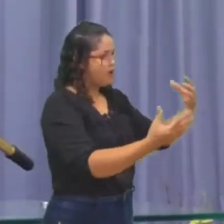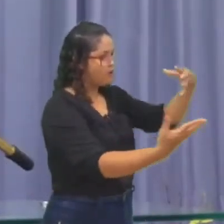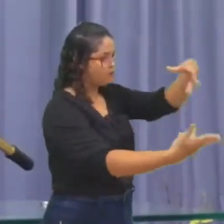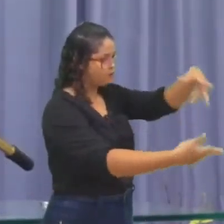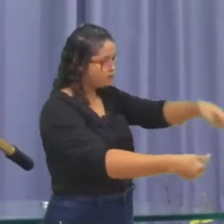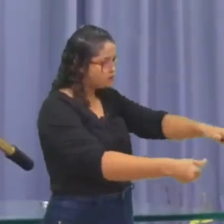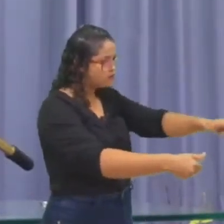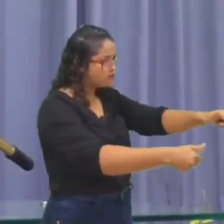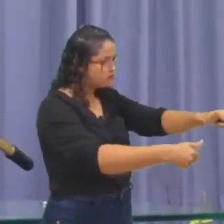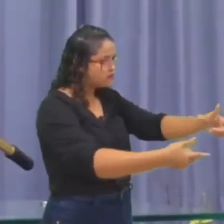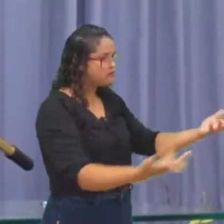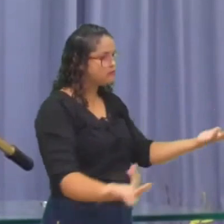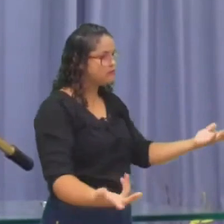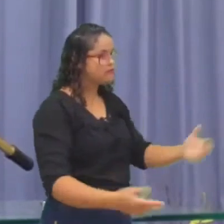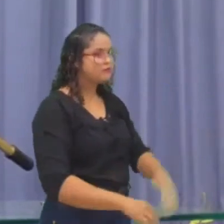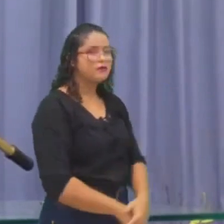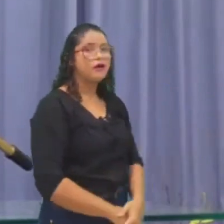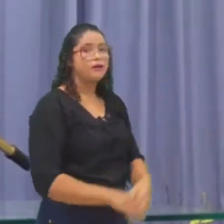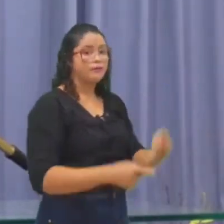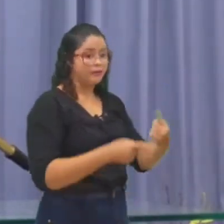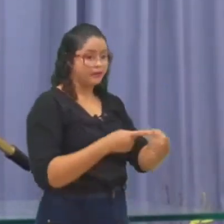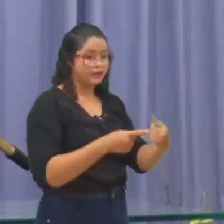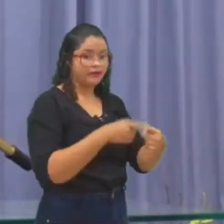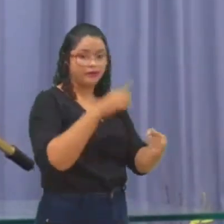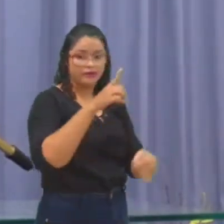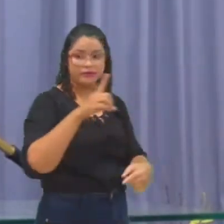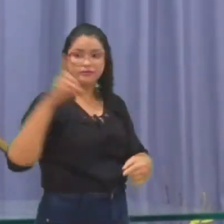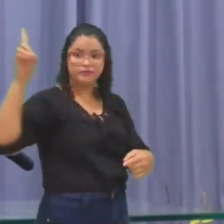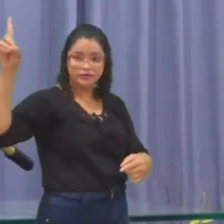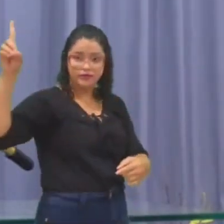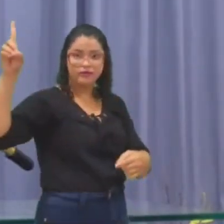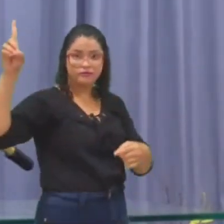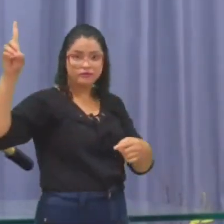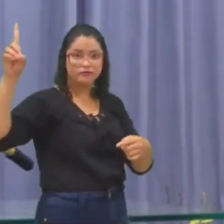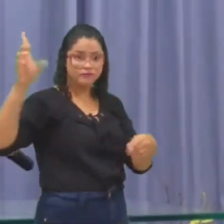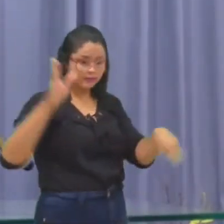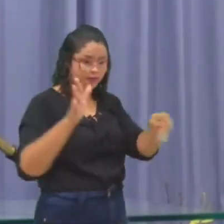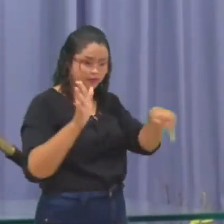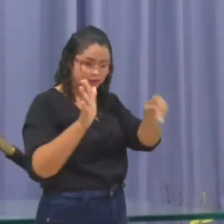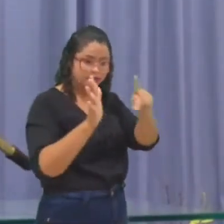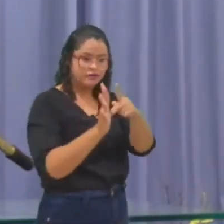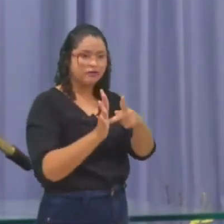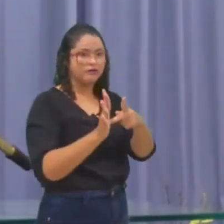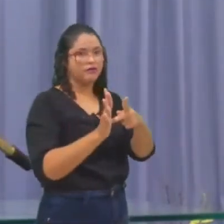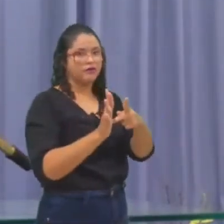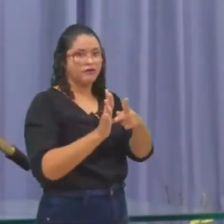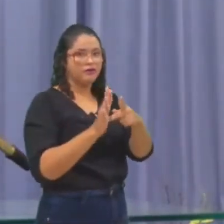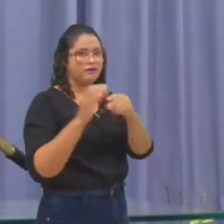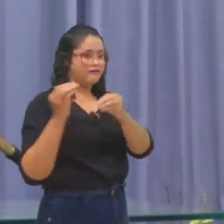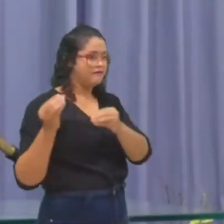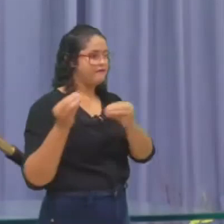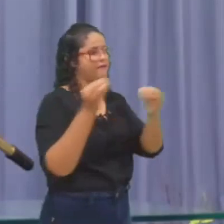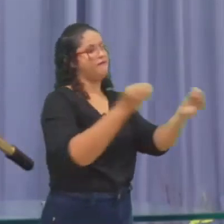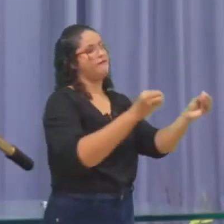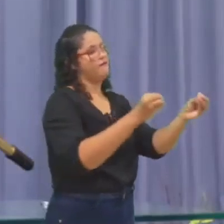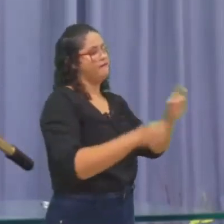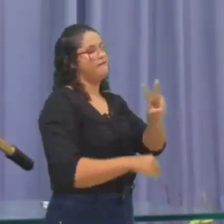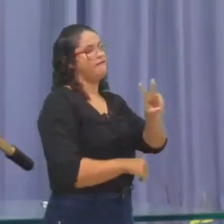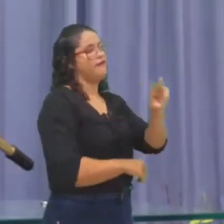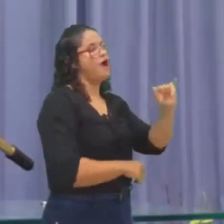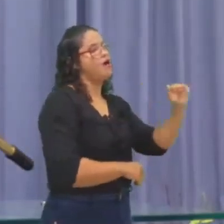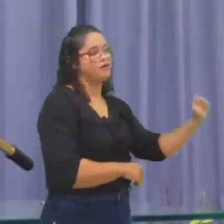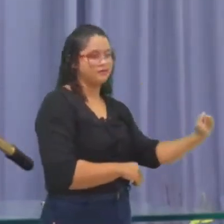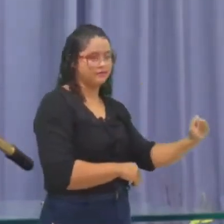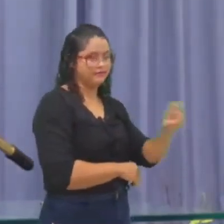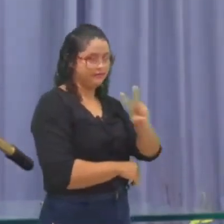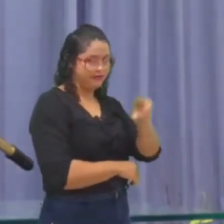é? O Senhor está fazendo promessas, está dizendo que vai dar. Ele não está dizendo que o povo vai ter